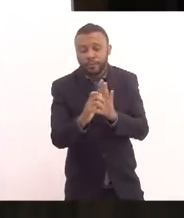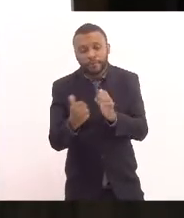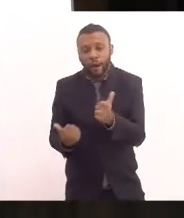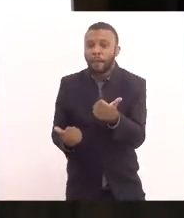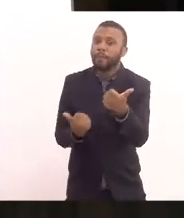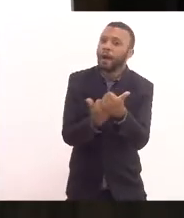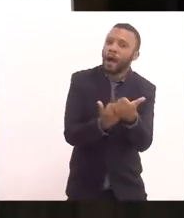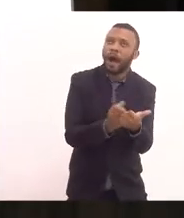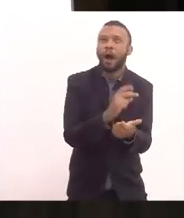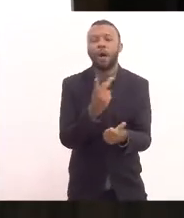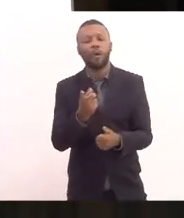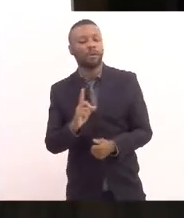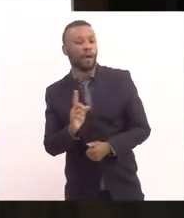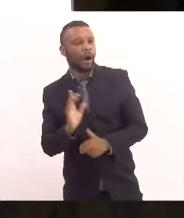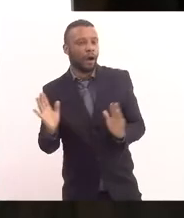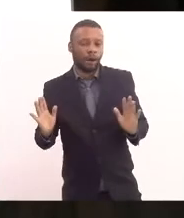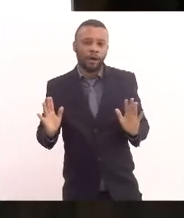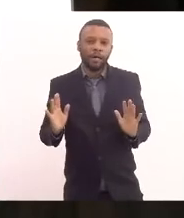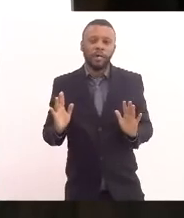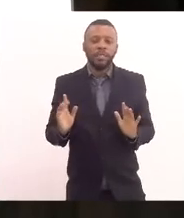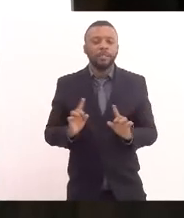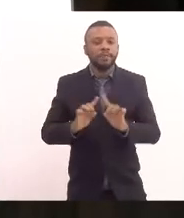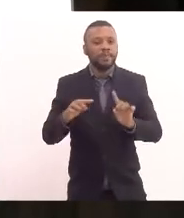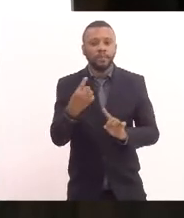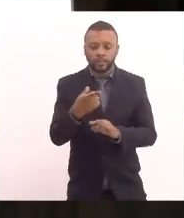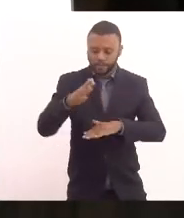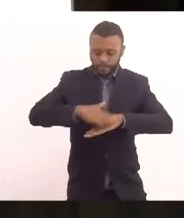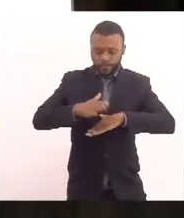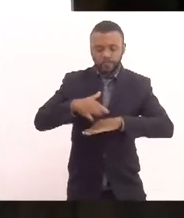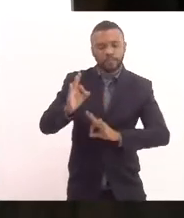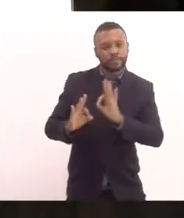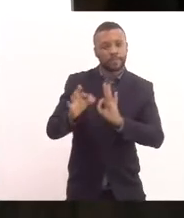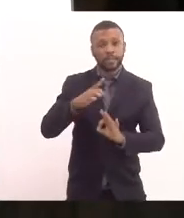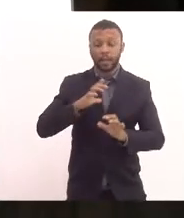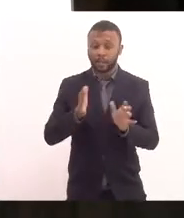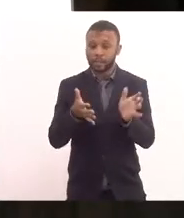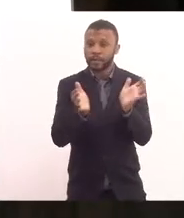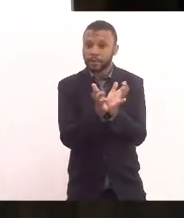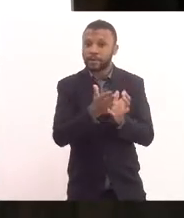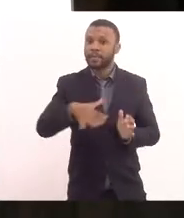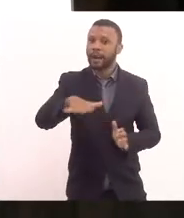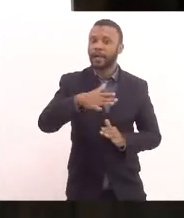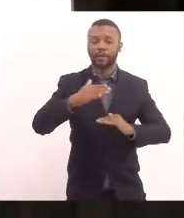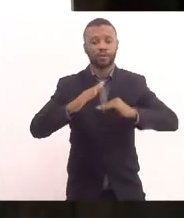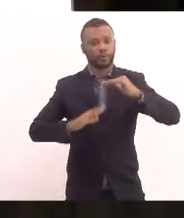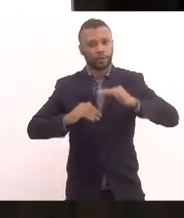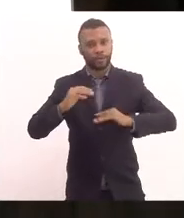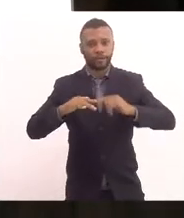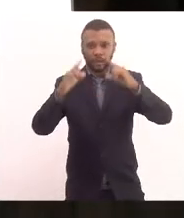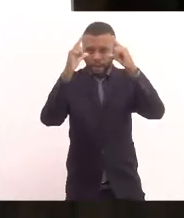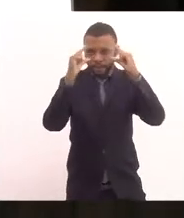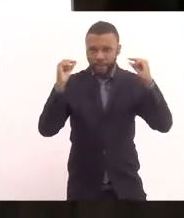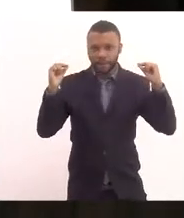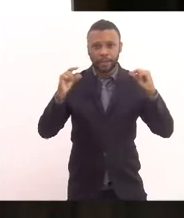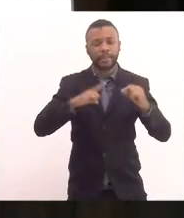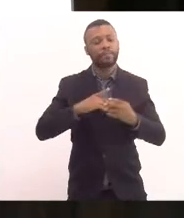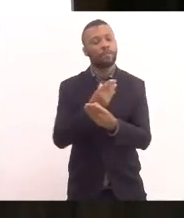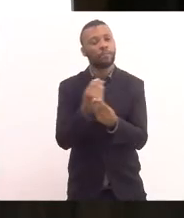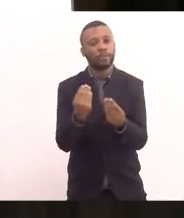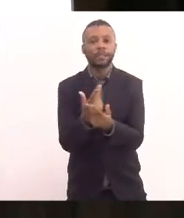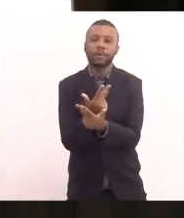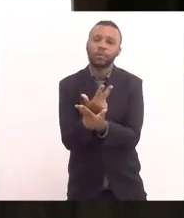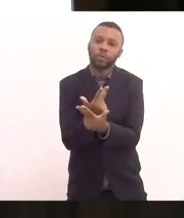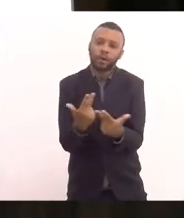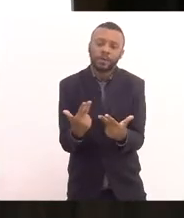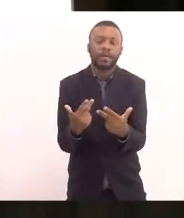partidos vão ajudar, se não vão, mas a gente tem a nossa categoria de enfermagem. Nós temos muita coisa, que não